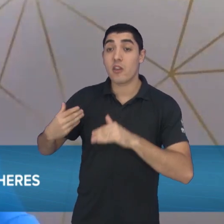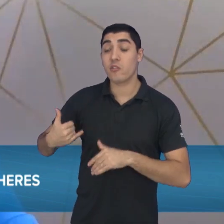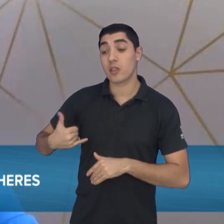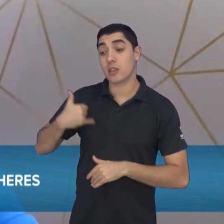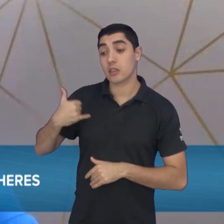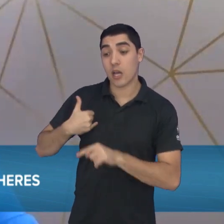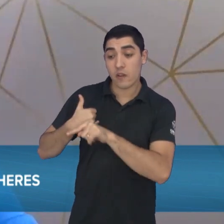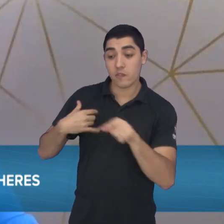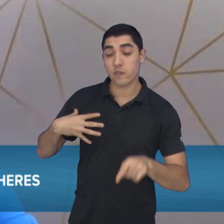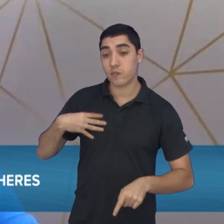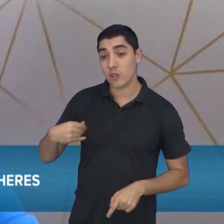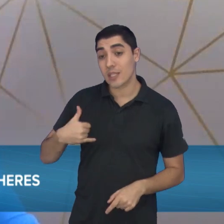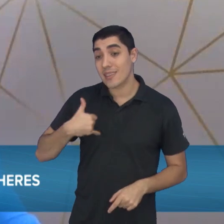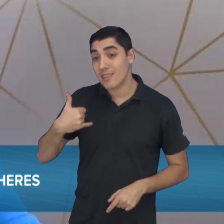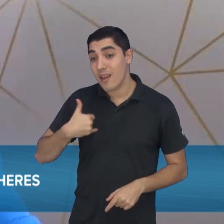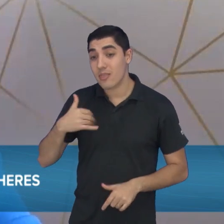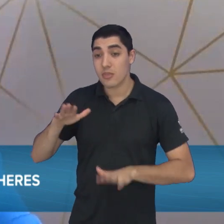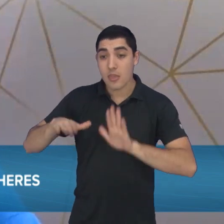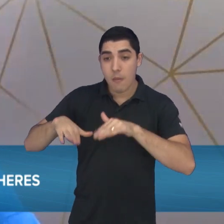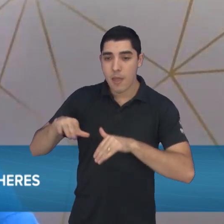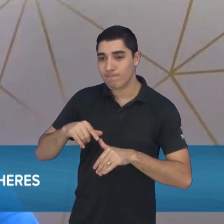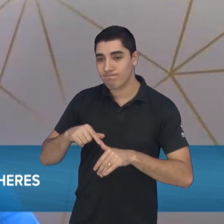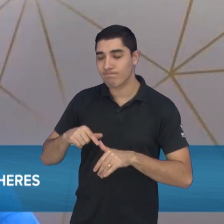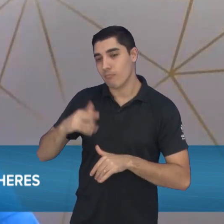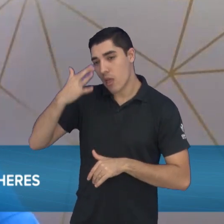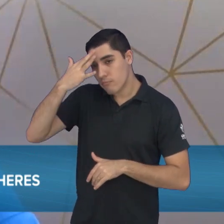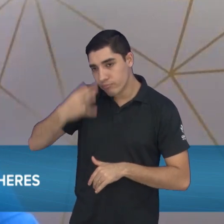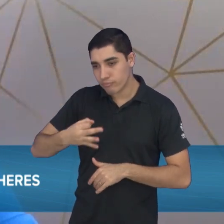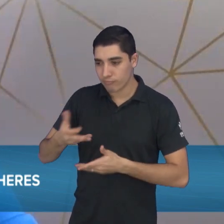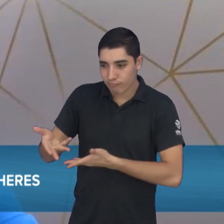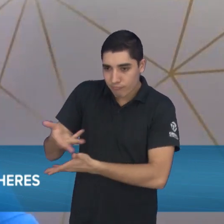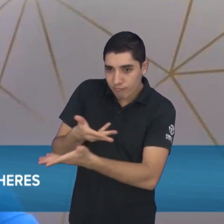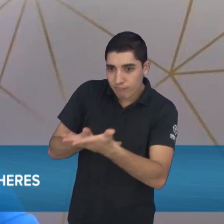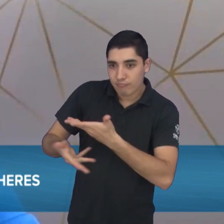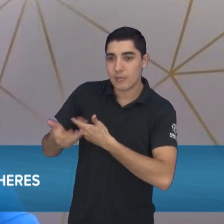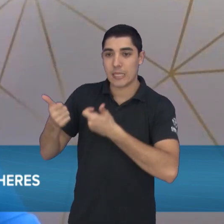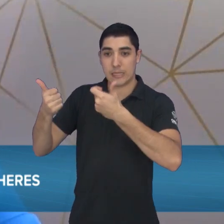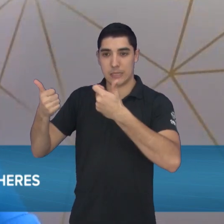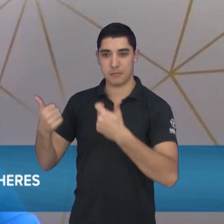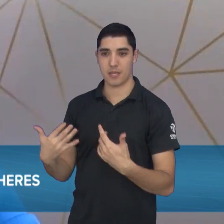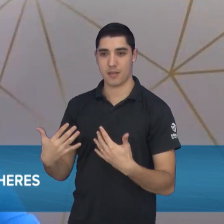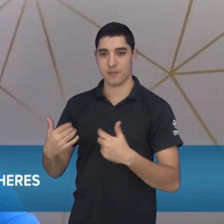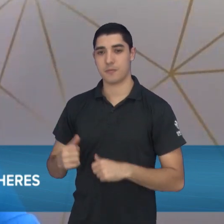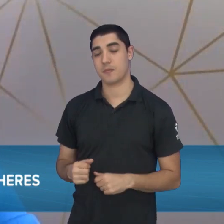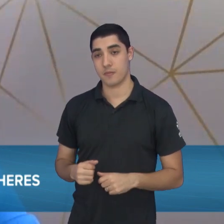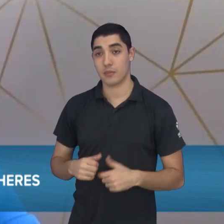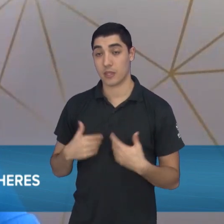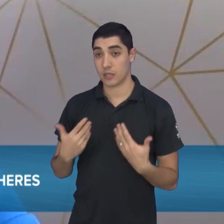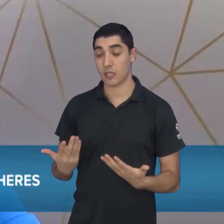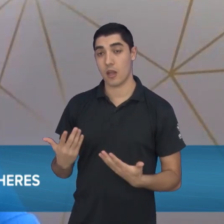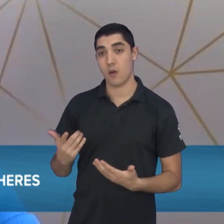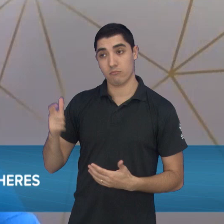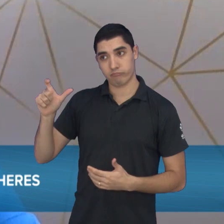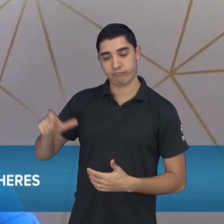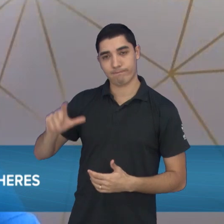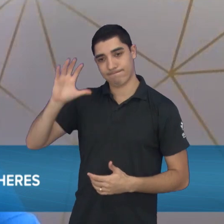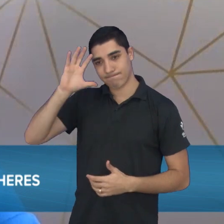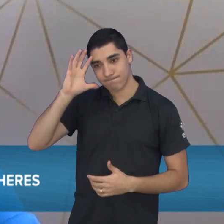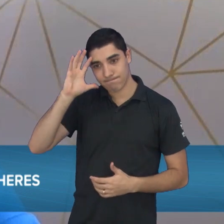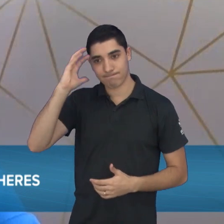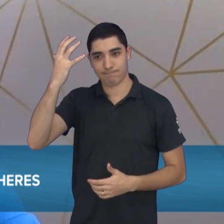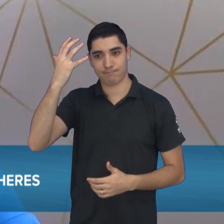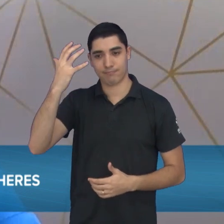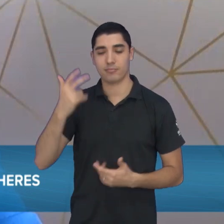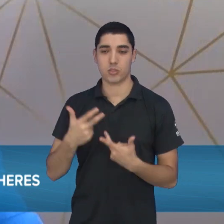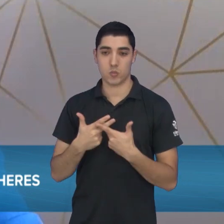todos eles, para eles realmente entenderem a situação da família. Tomar decisões sérias,